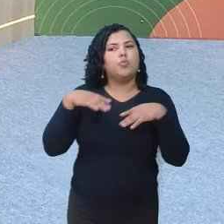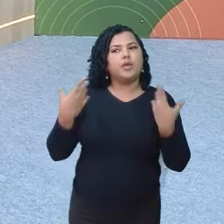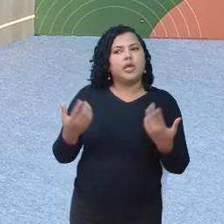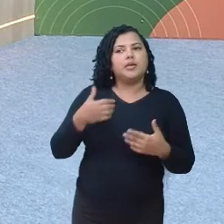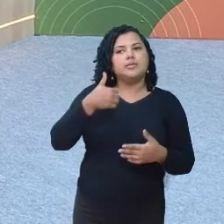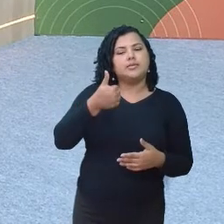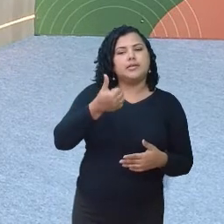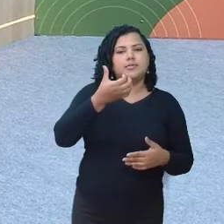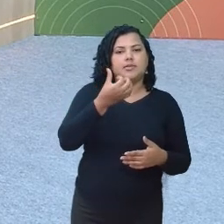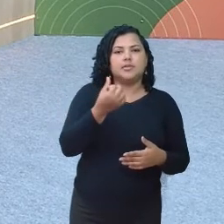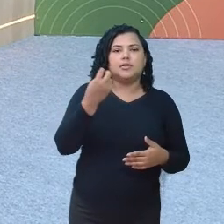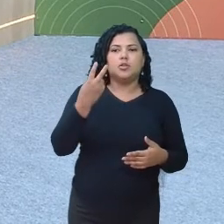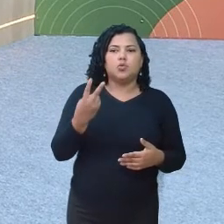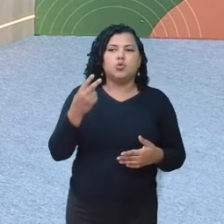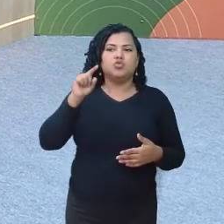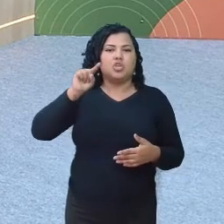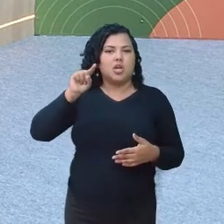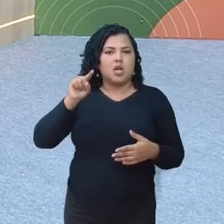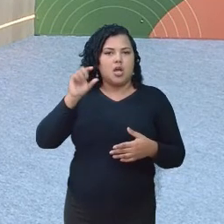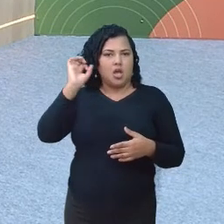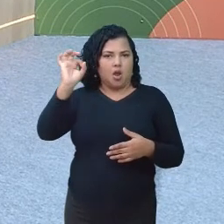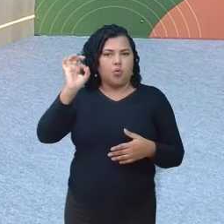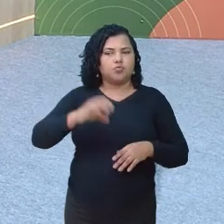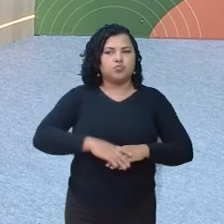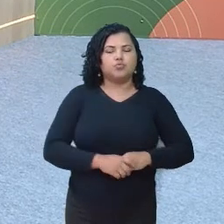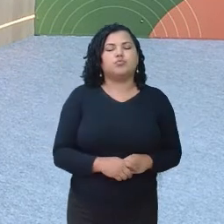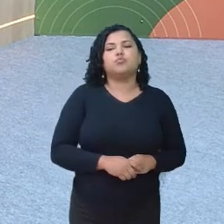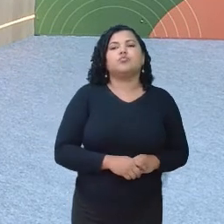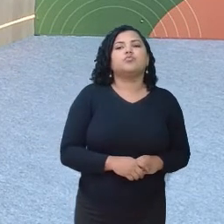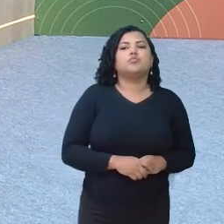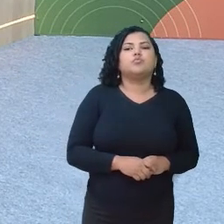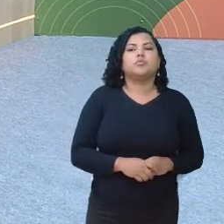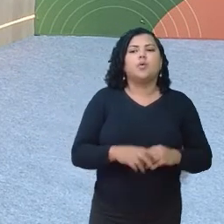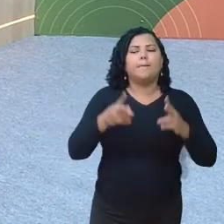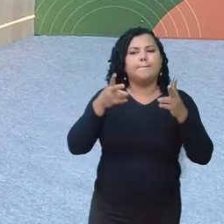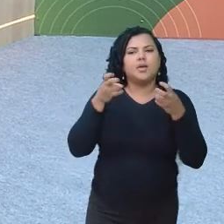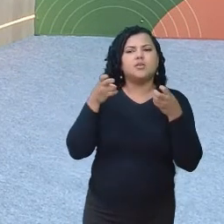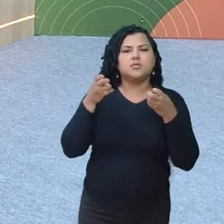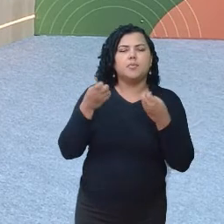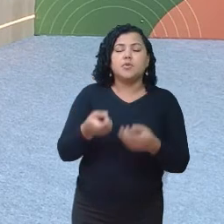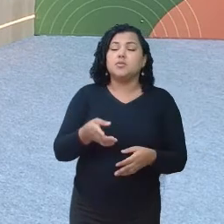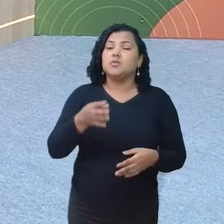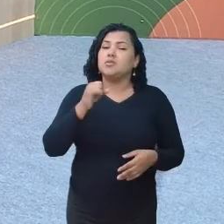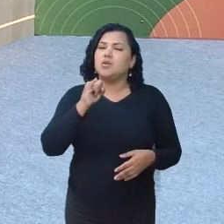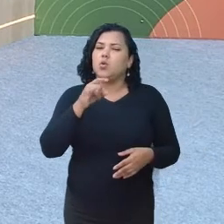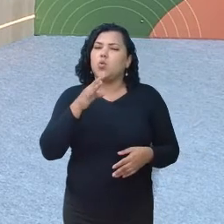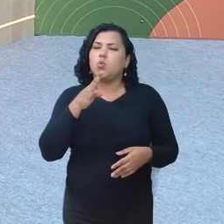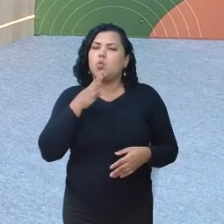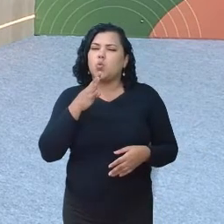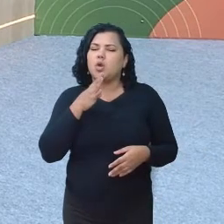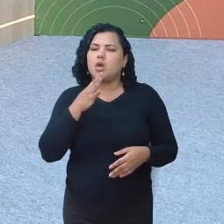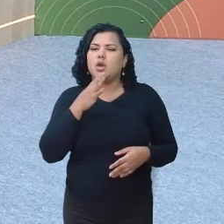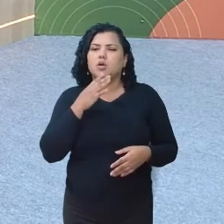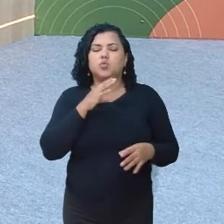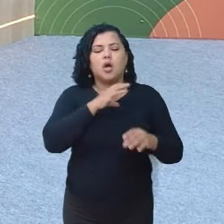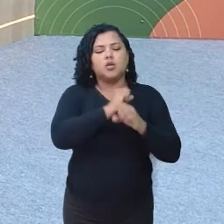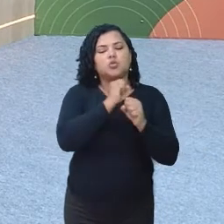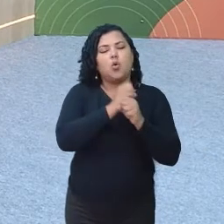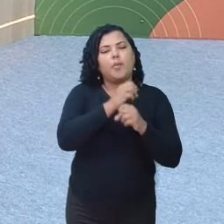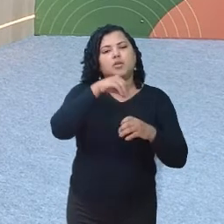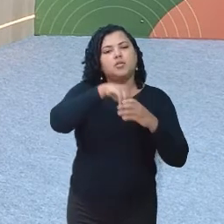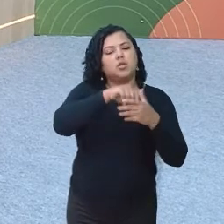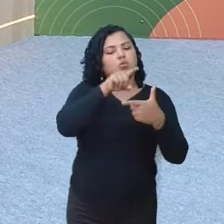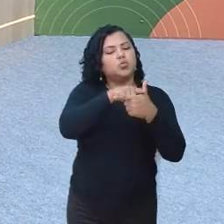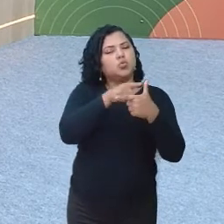ângulo é de 162 graus, tá certo? Então perceba que conhecendo a soma dos ângulos internos,